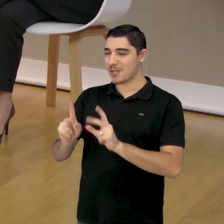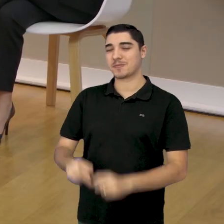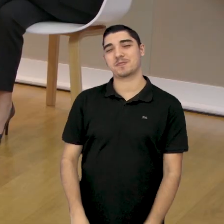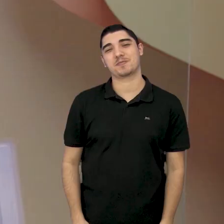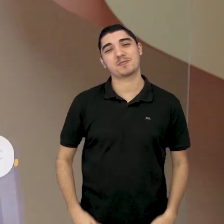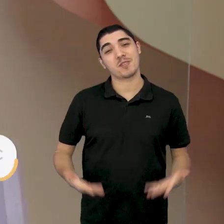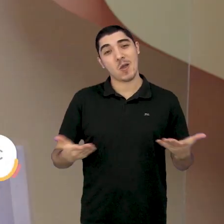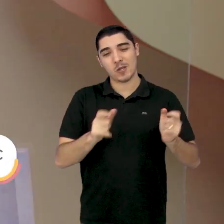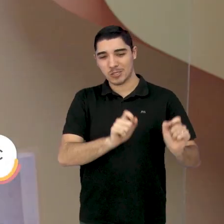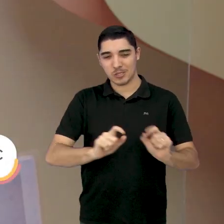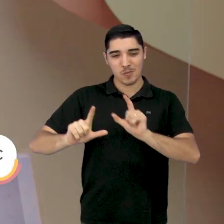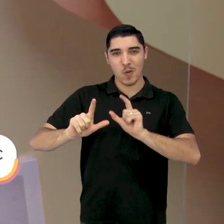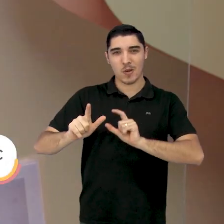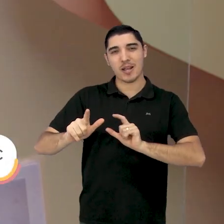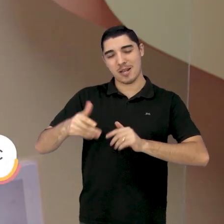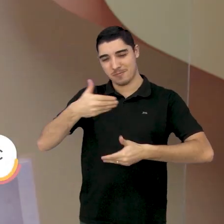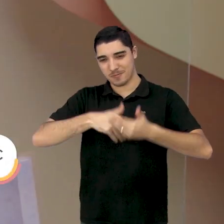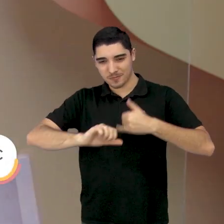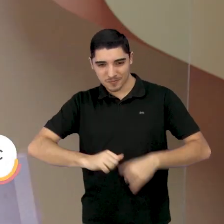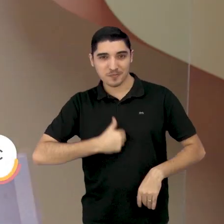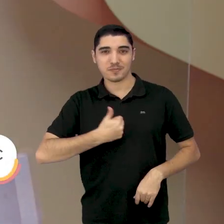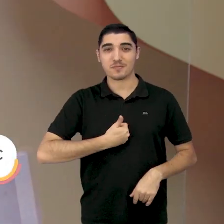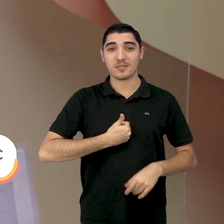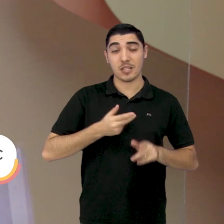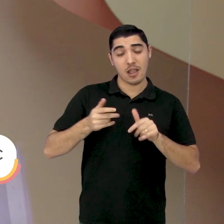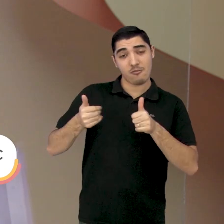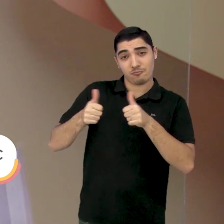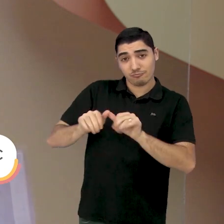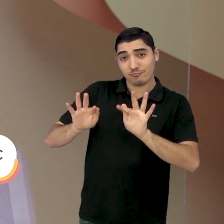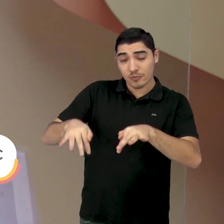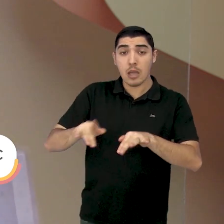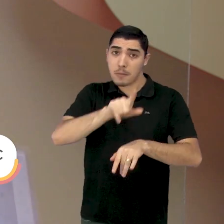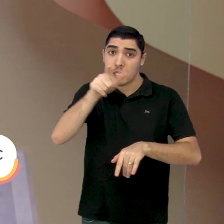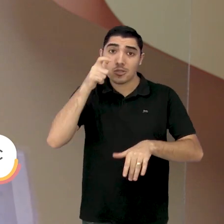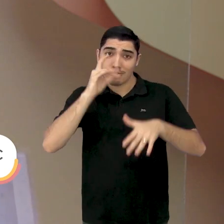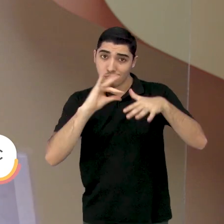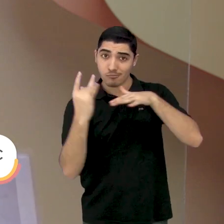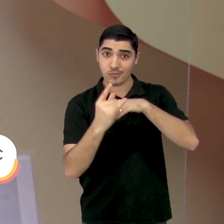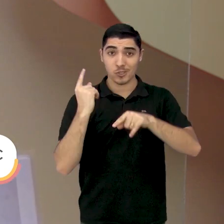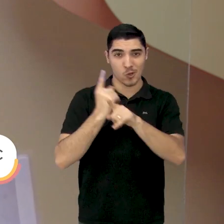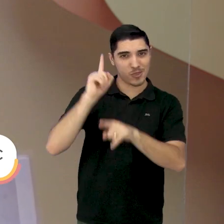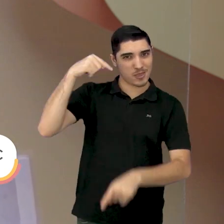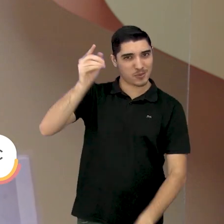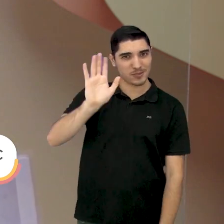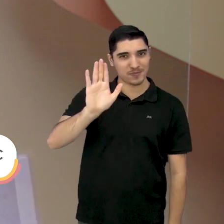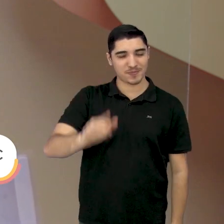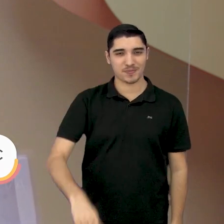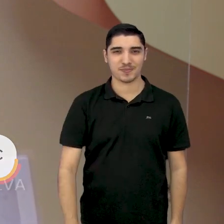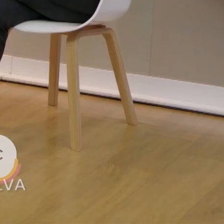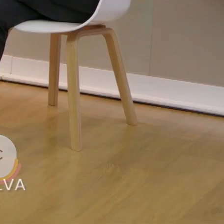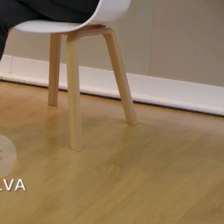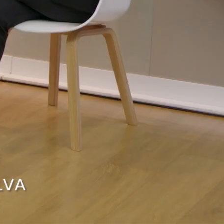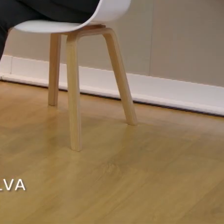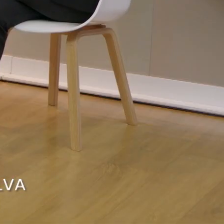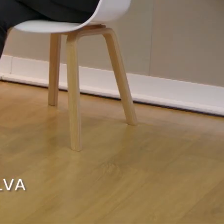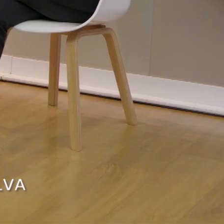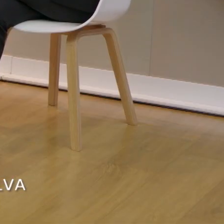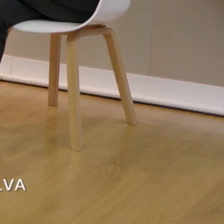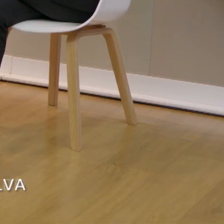voltar. O De Bem com Você de hoje fica por aqui. Acompanhe a gente nas nossas redes sociais. Até a próxima.